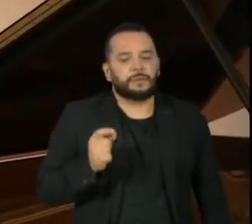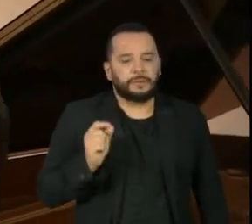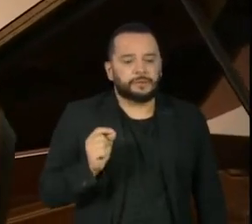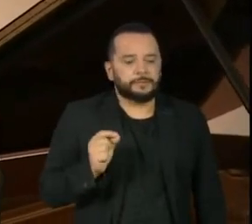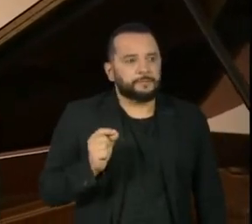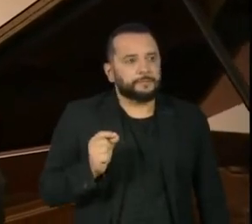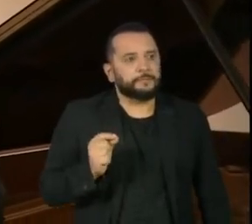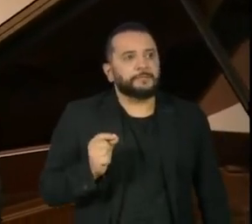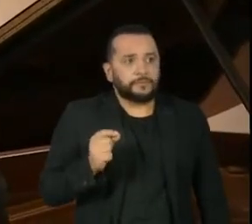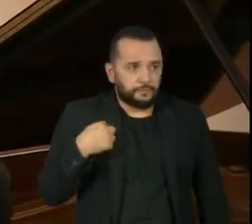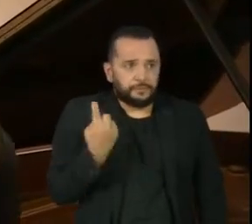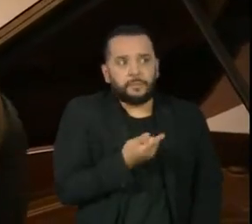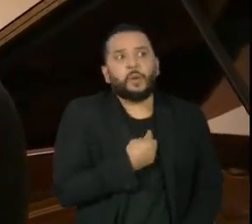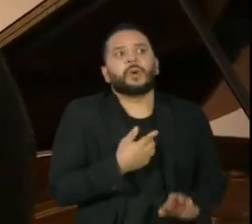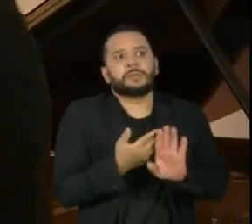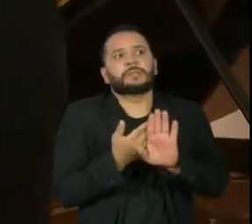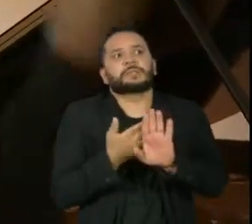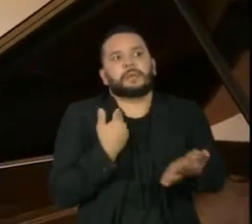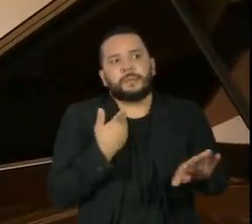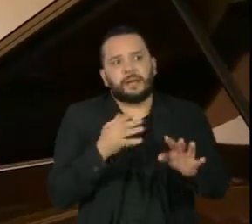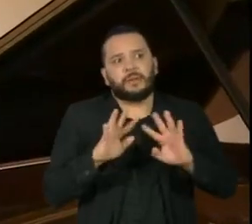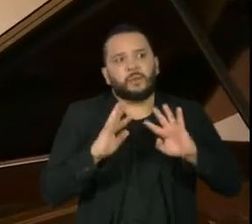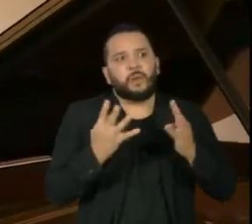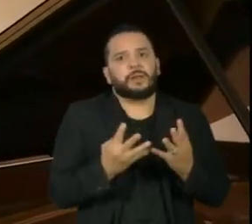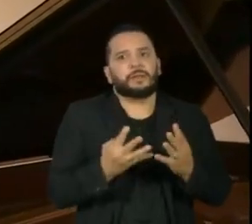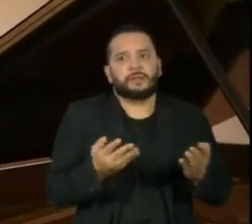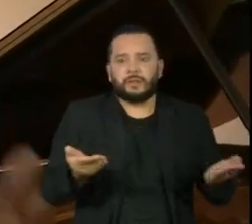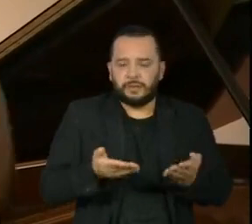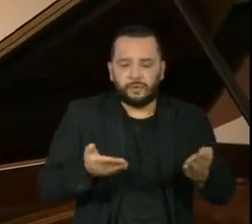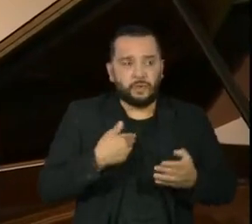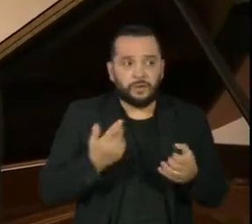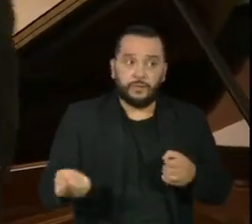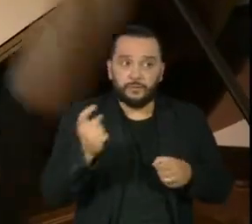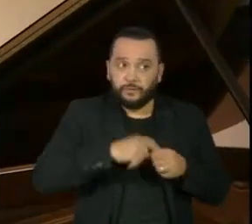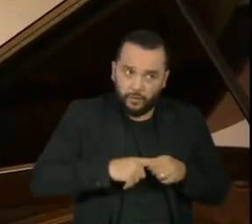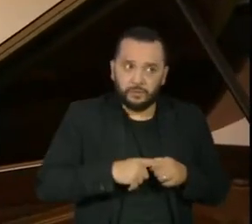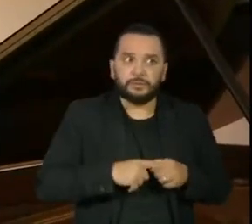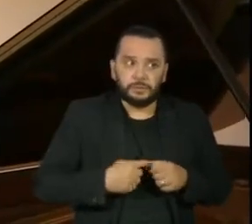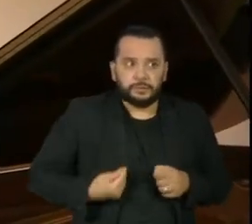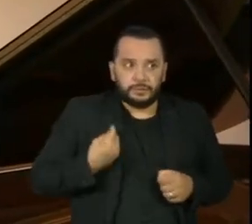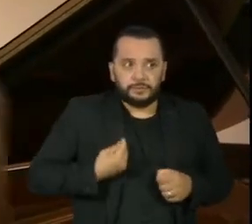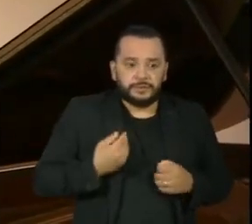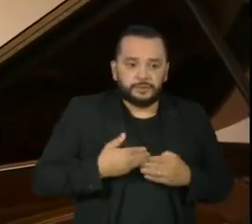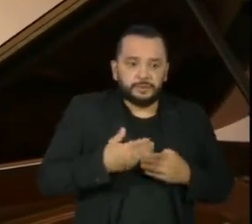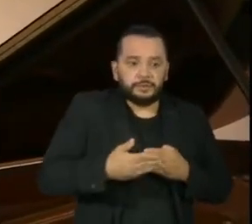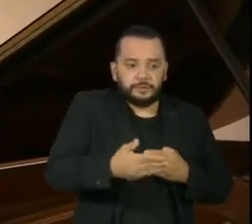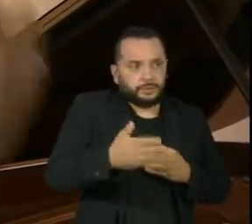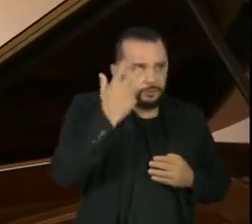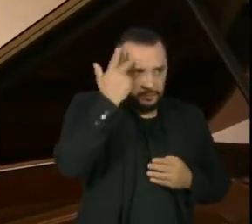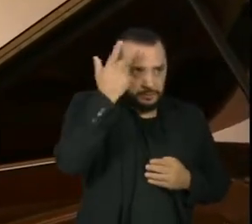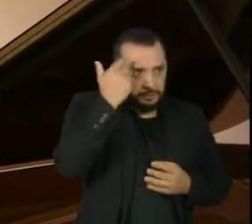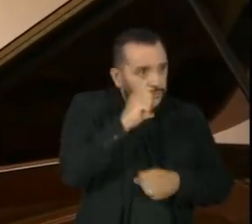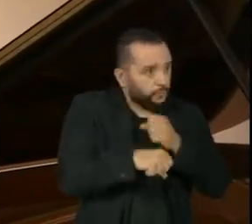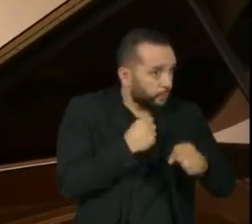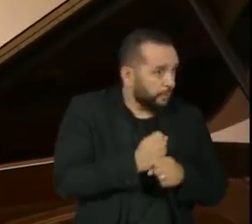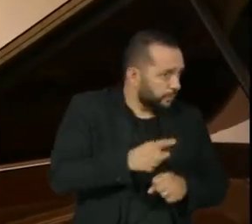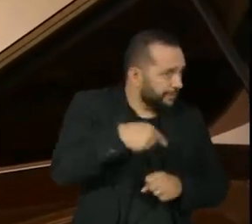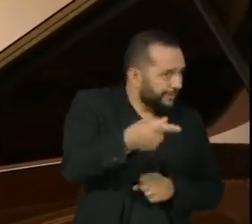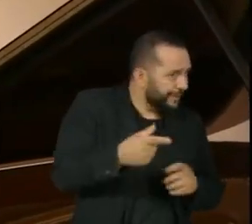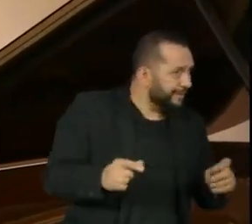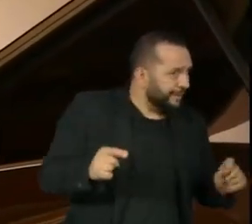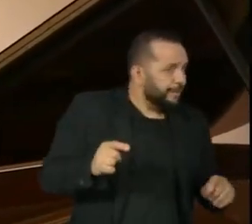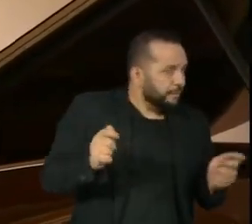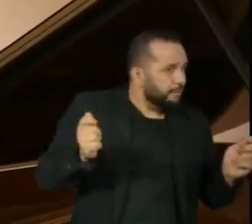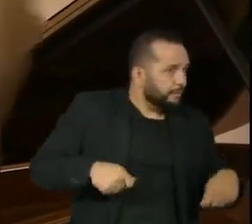a gente ficou isolado muito tempo e agora sim a gente está voltando. Então, para o ano que vem, a gente vai ter condições melhores, assim